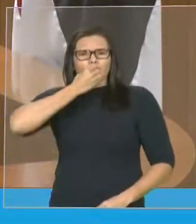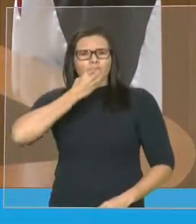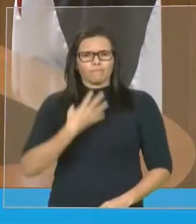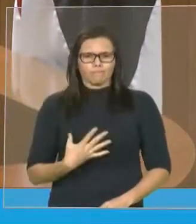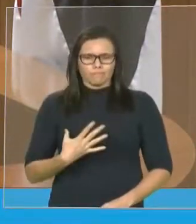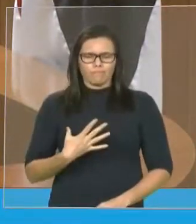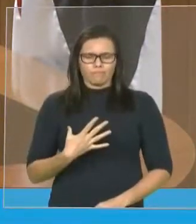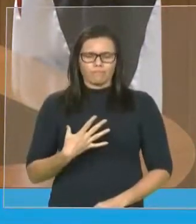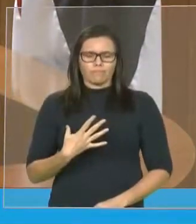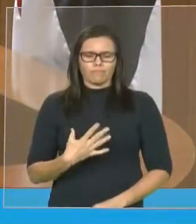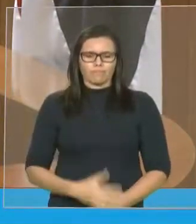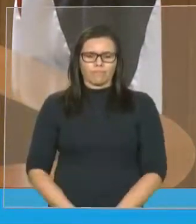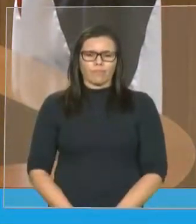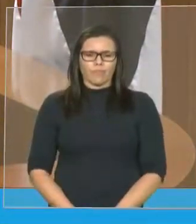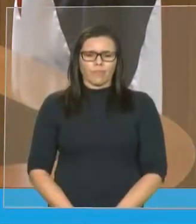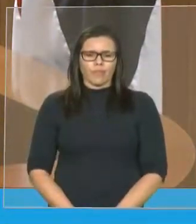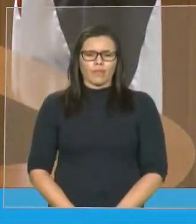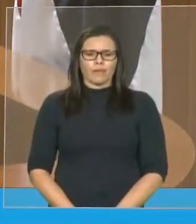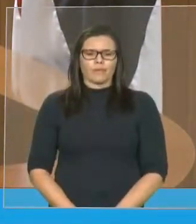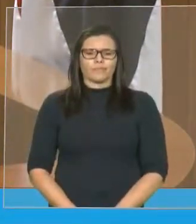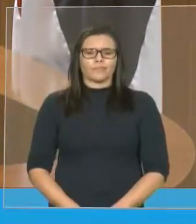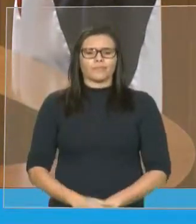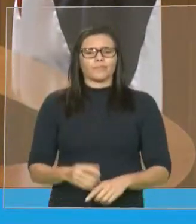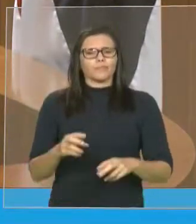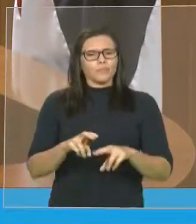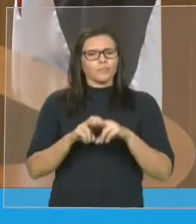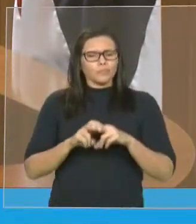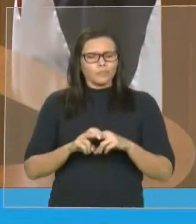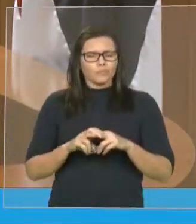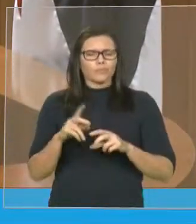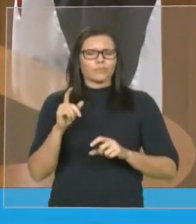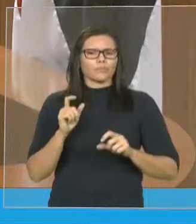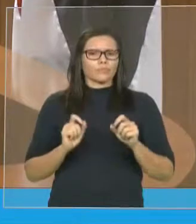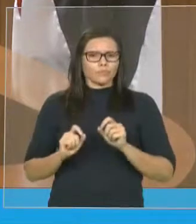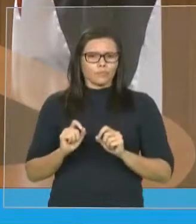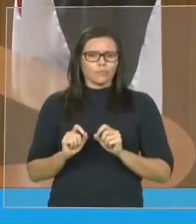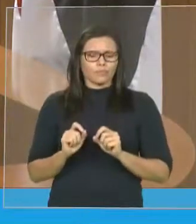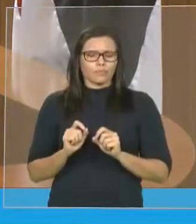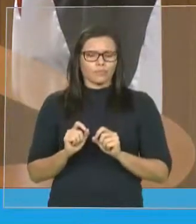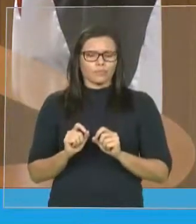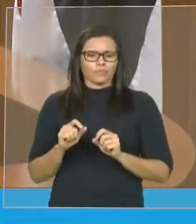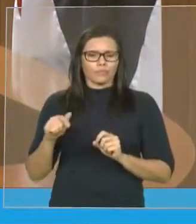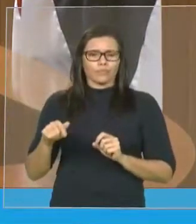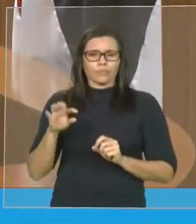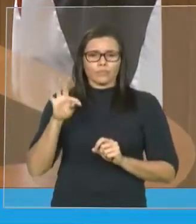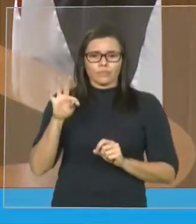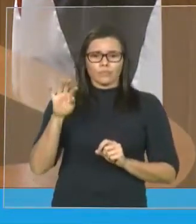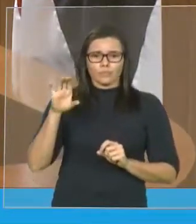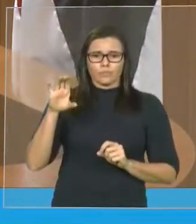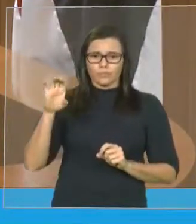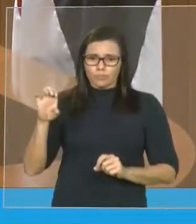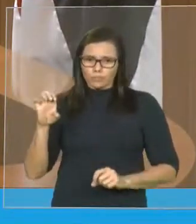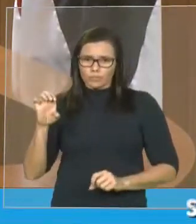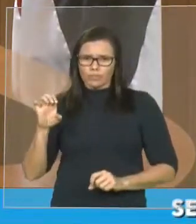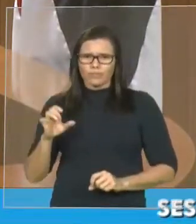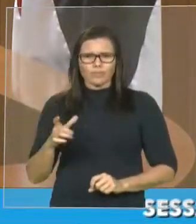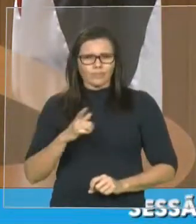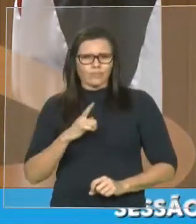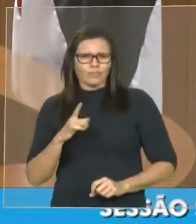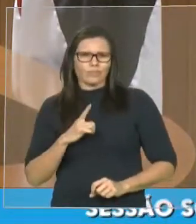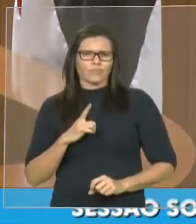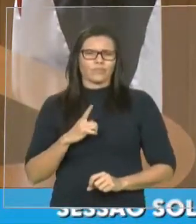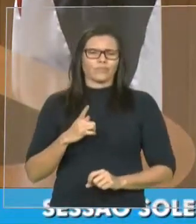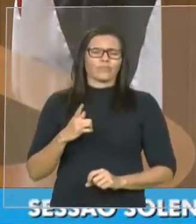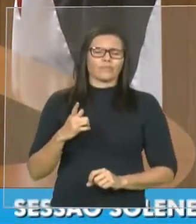os que fazem o TCE é também o mais oportuno para reafirmarmos nossa disposição